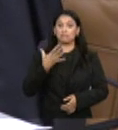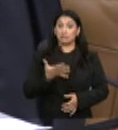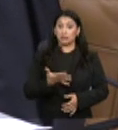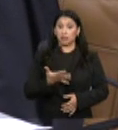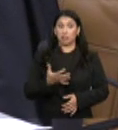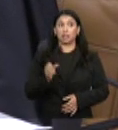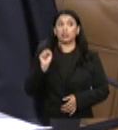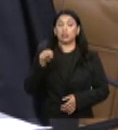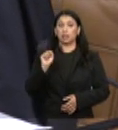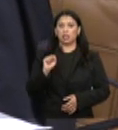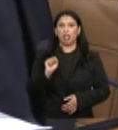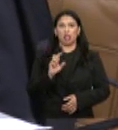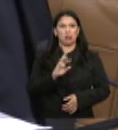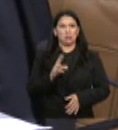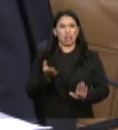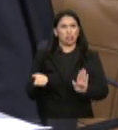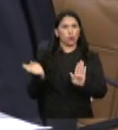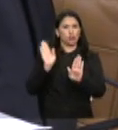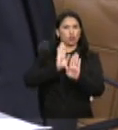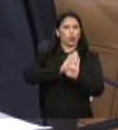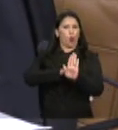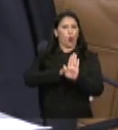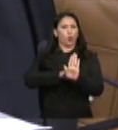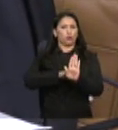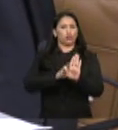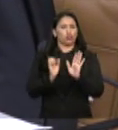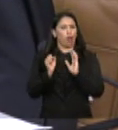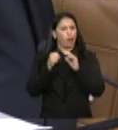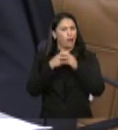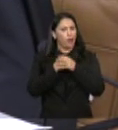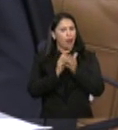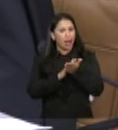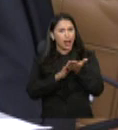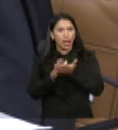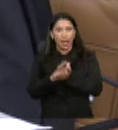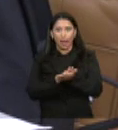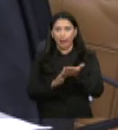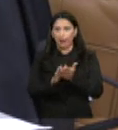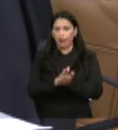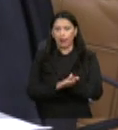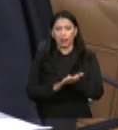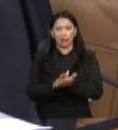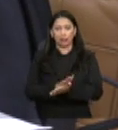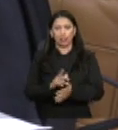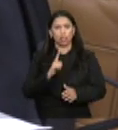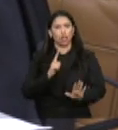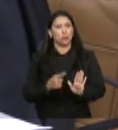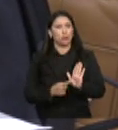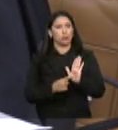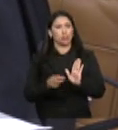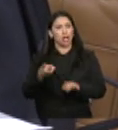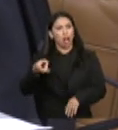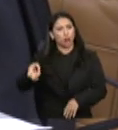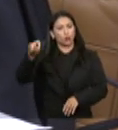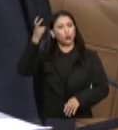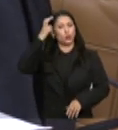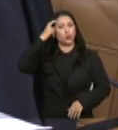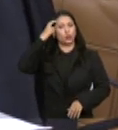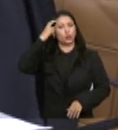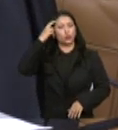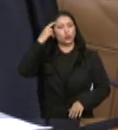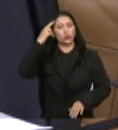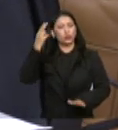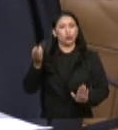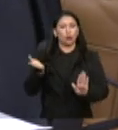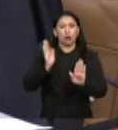se escondia atrás de uma estampa que somente se presta a ilustrar a cultura de verniz